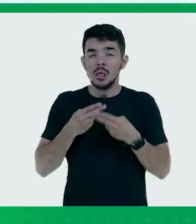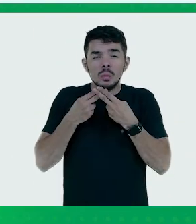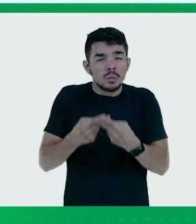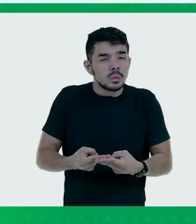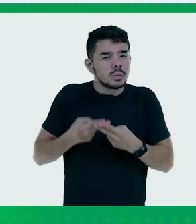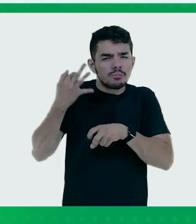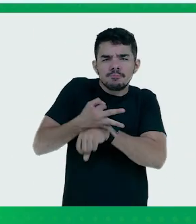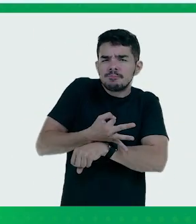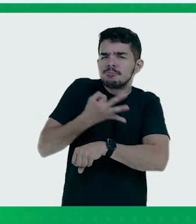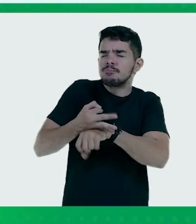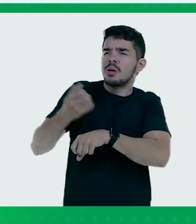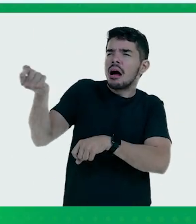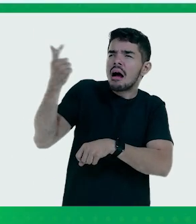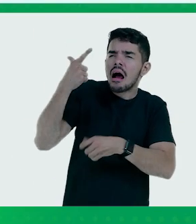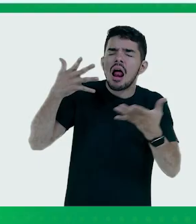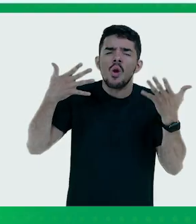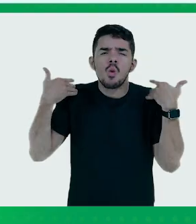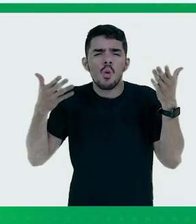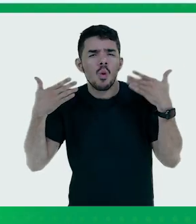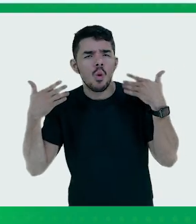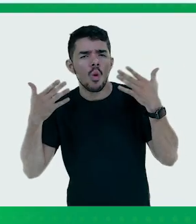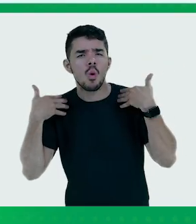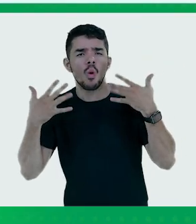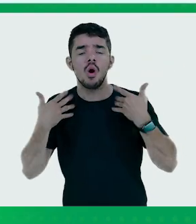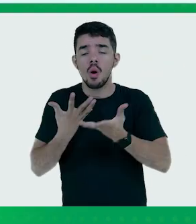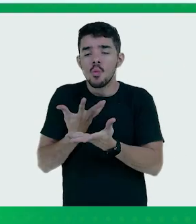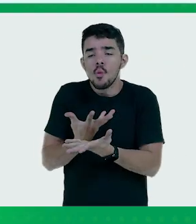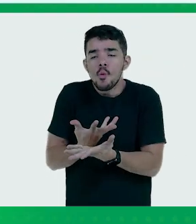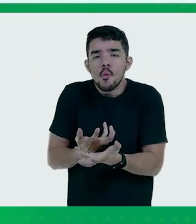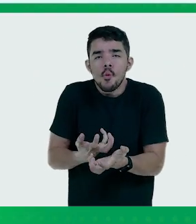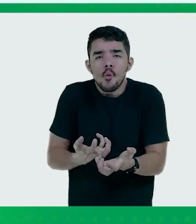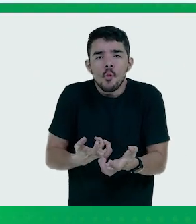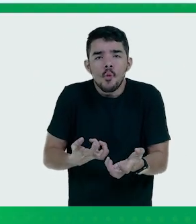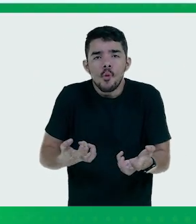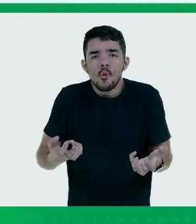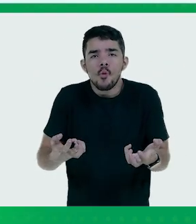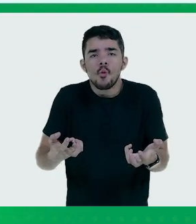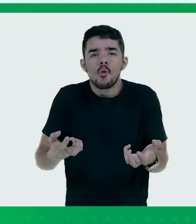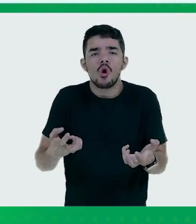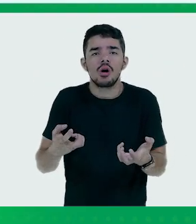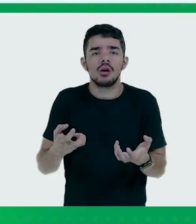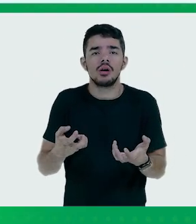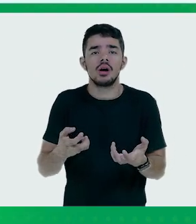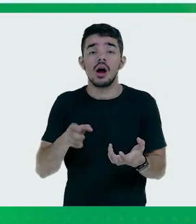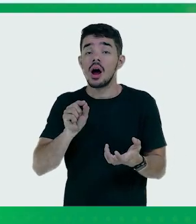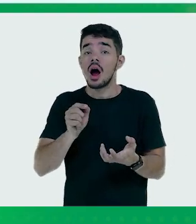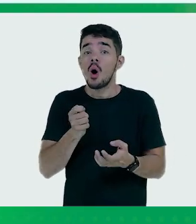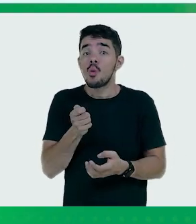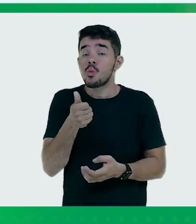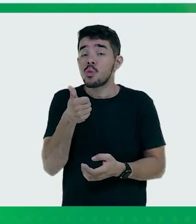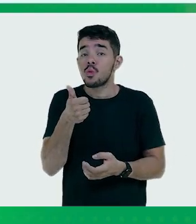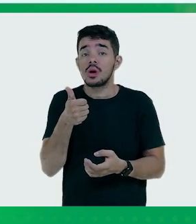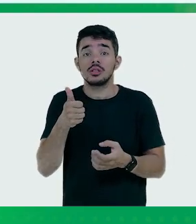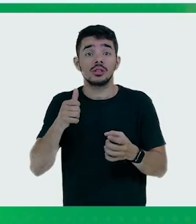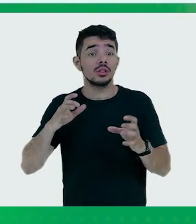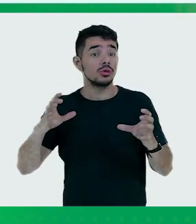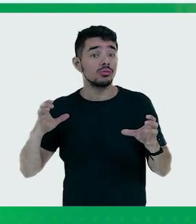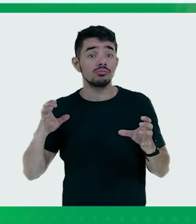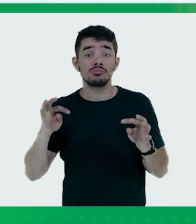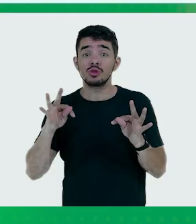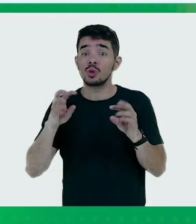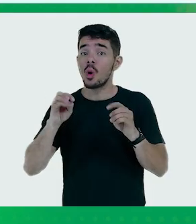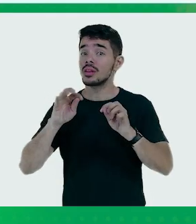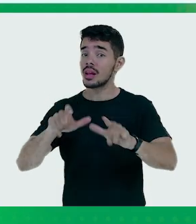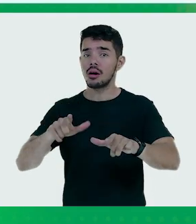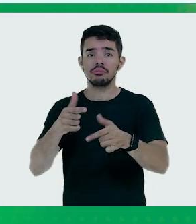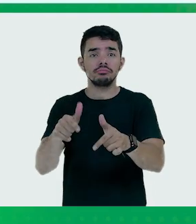calores intensos, as longas estiagens, a carência quase absoluta de